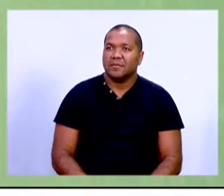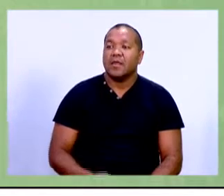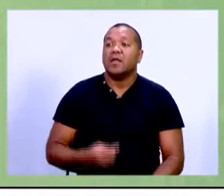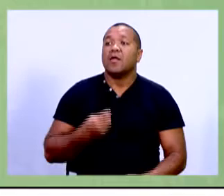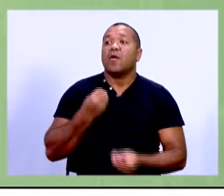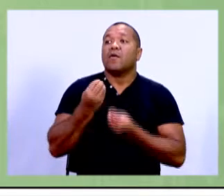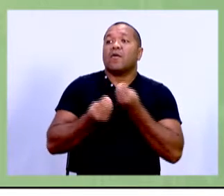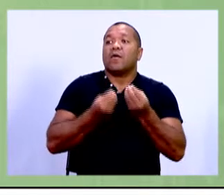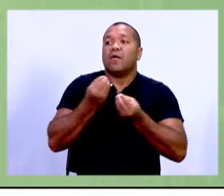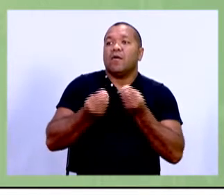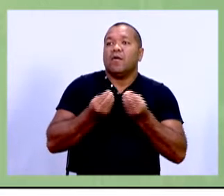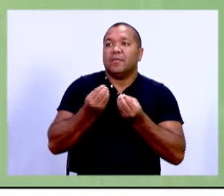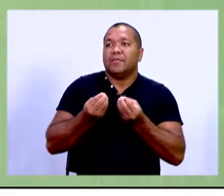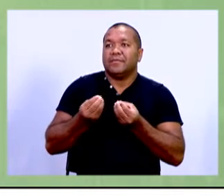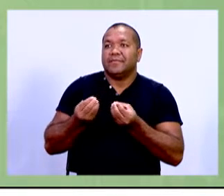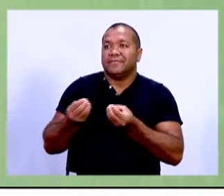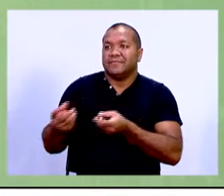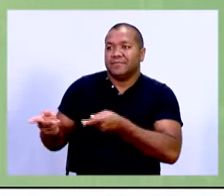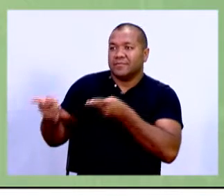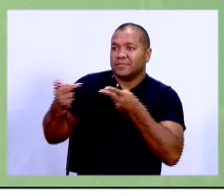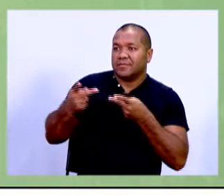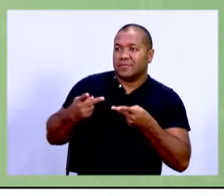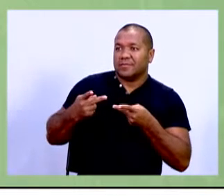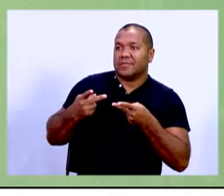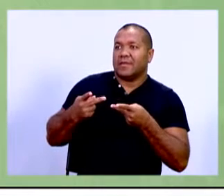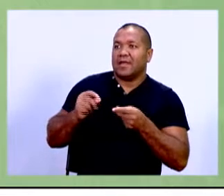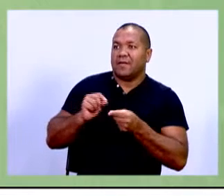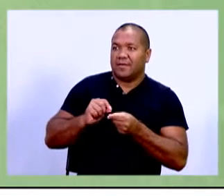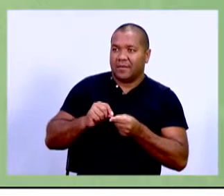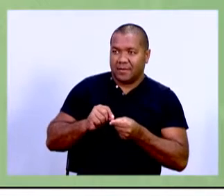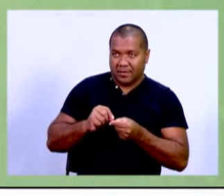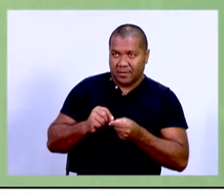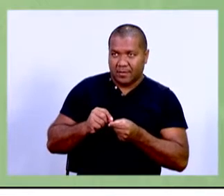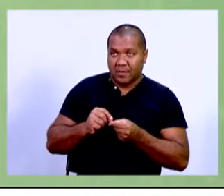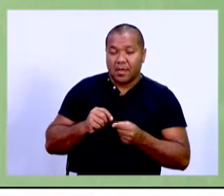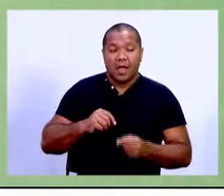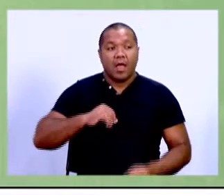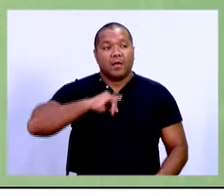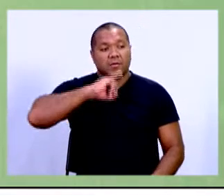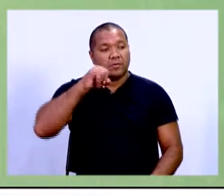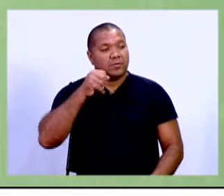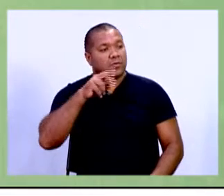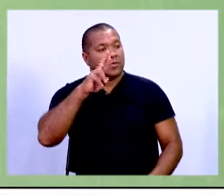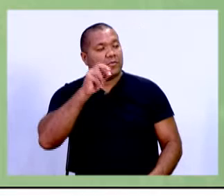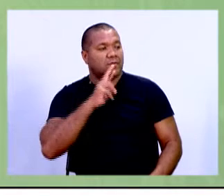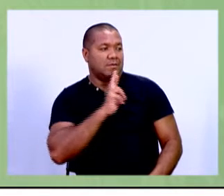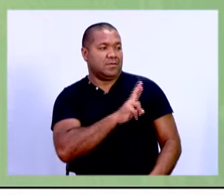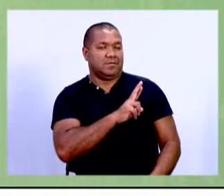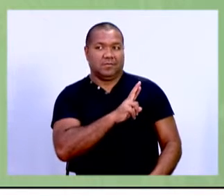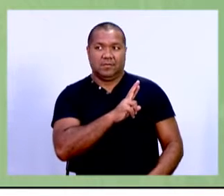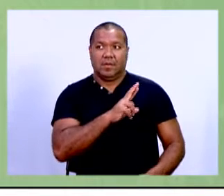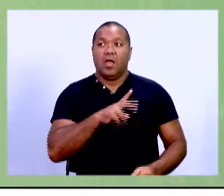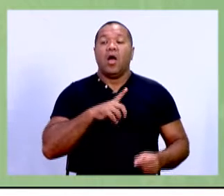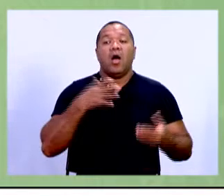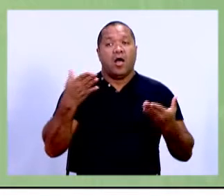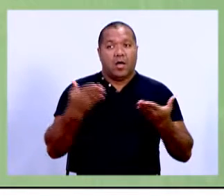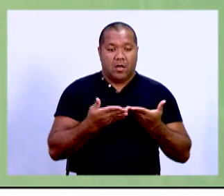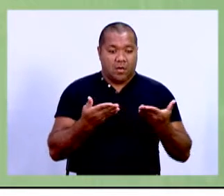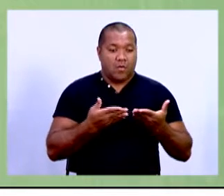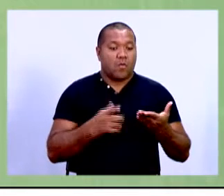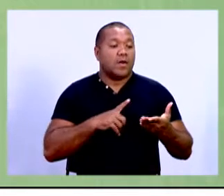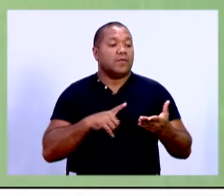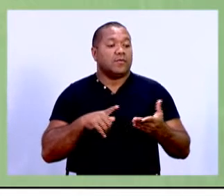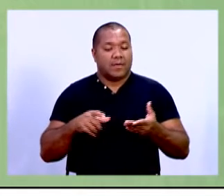Como o atendimento é realizado? Aí o seu Jorge vai responder: a partir do momento que a solicitação